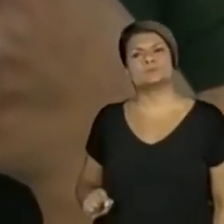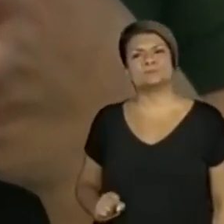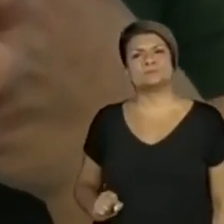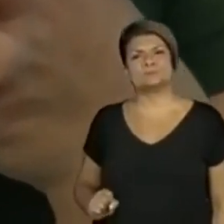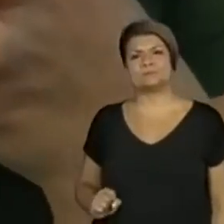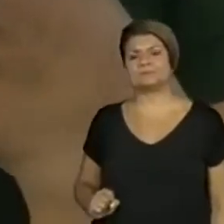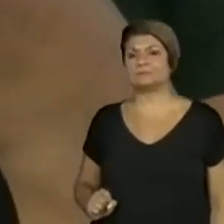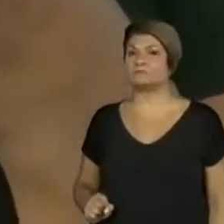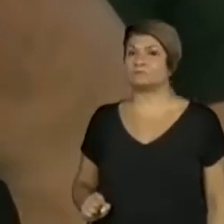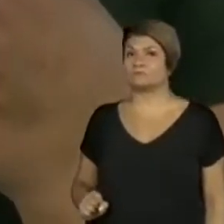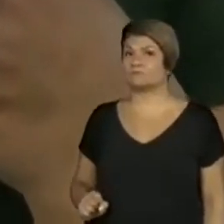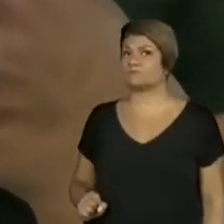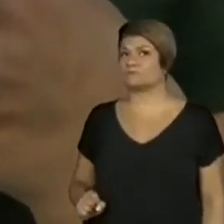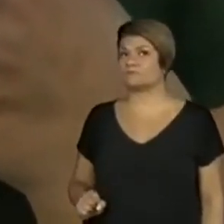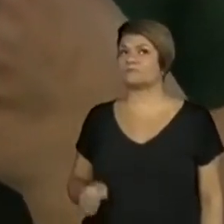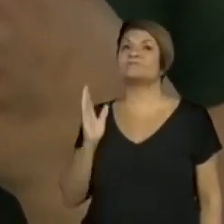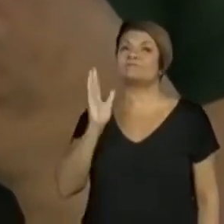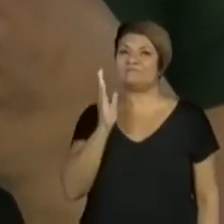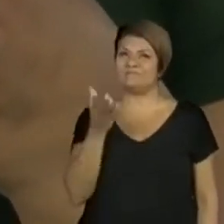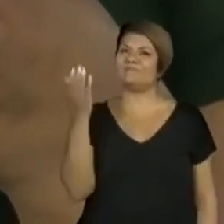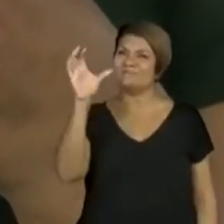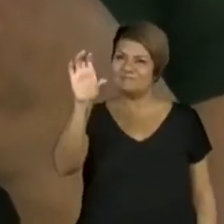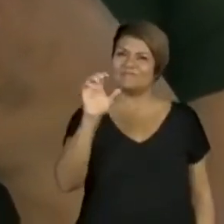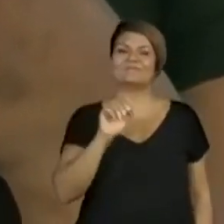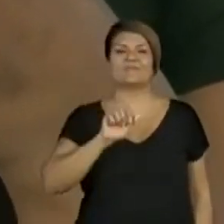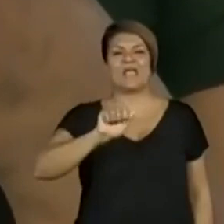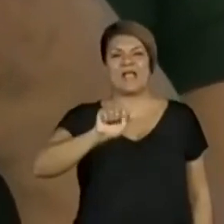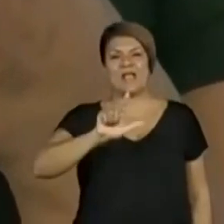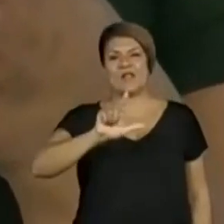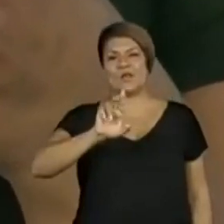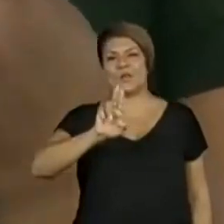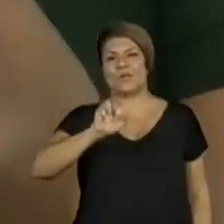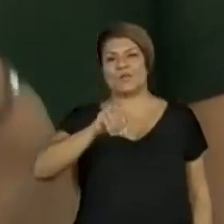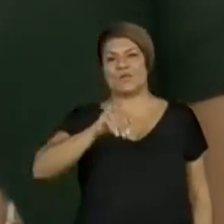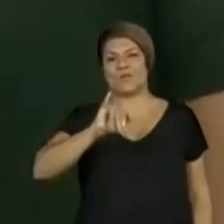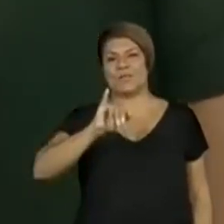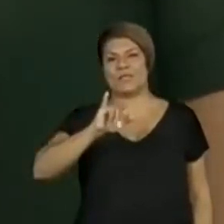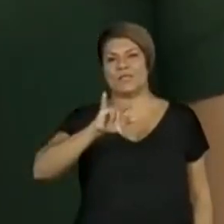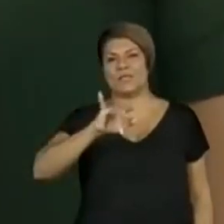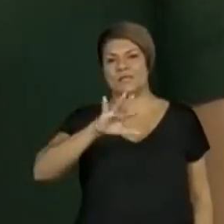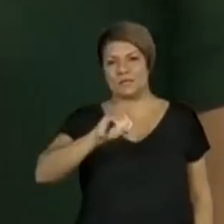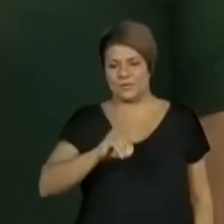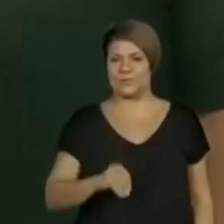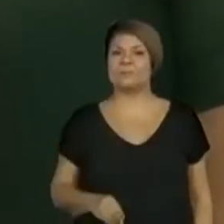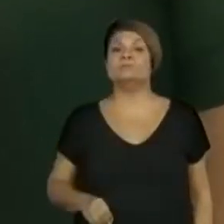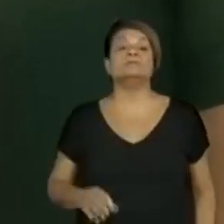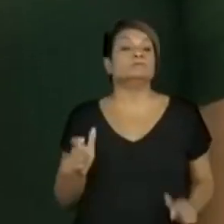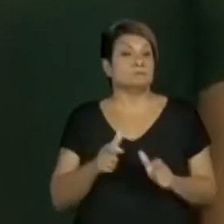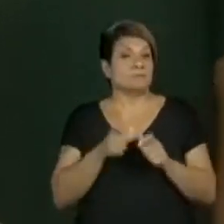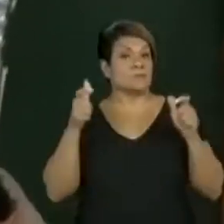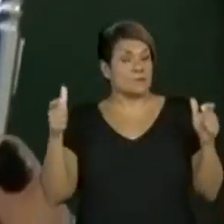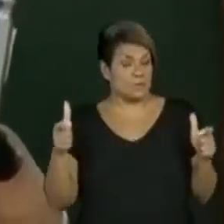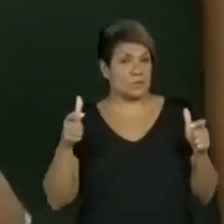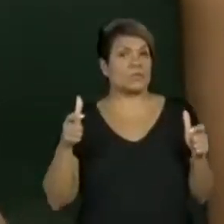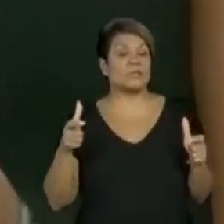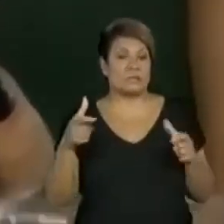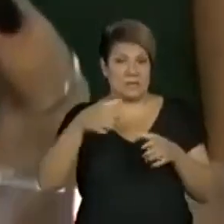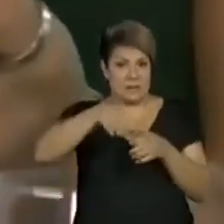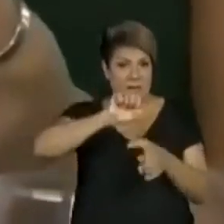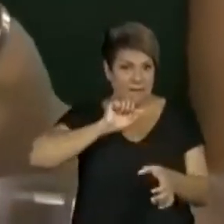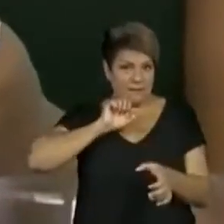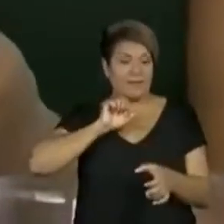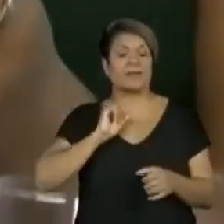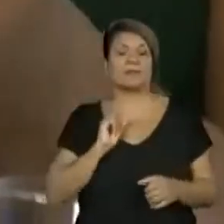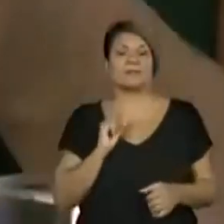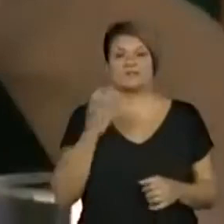materiais utilizados por esse alaza colocaram ali o alumínio isso a maioria das Latas mesmo de leite né aí na